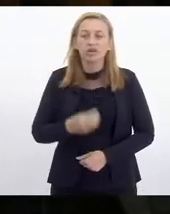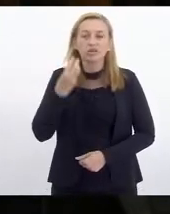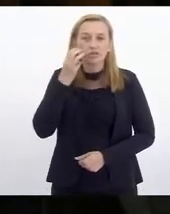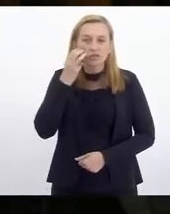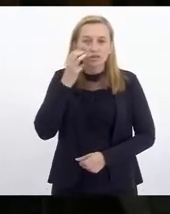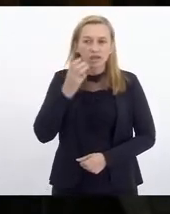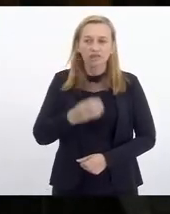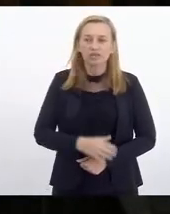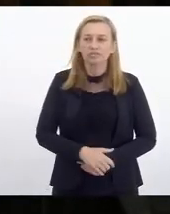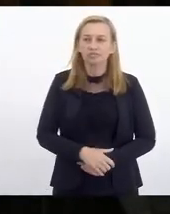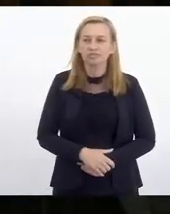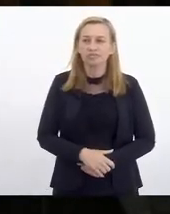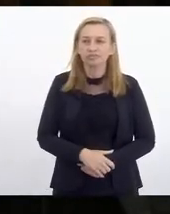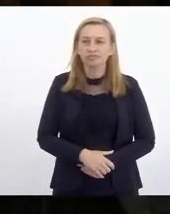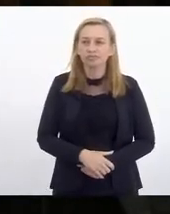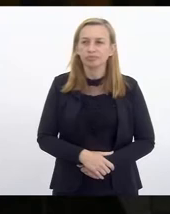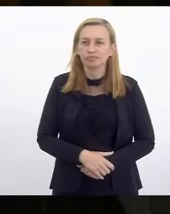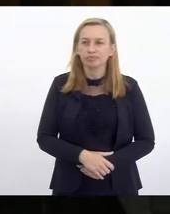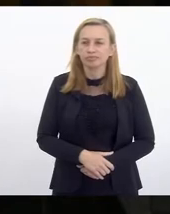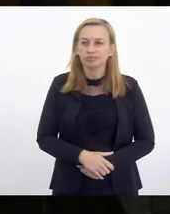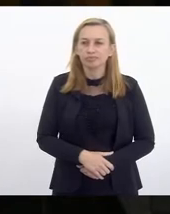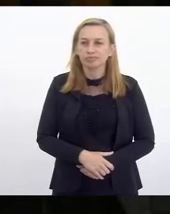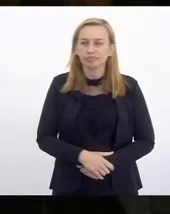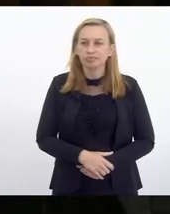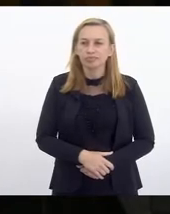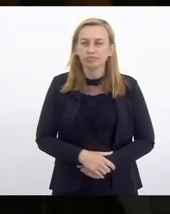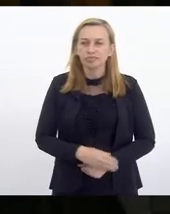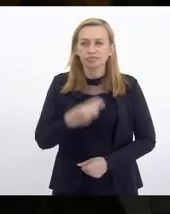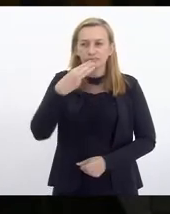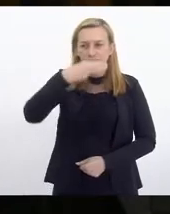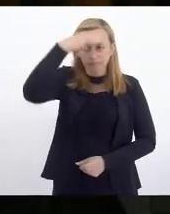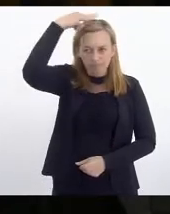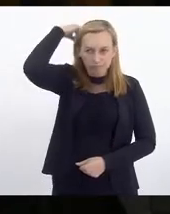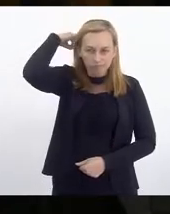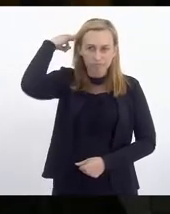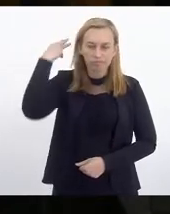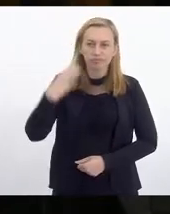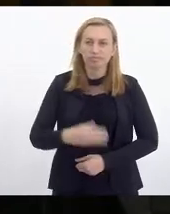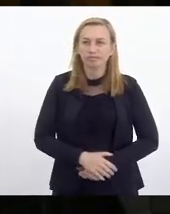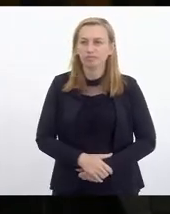Valdec e Márcio Pacheco,